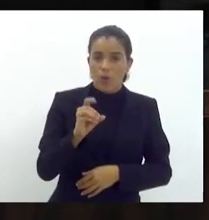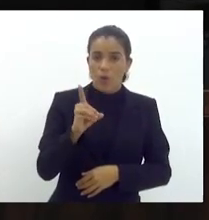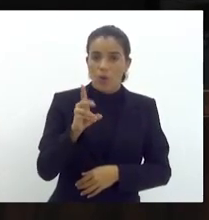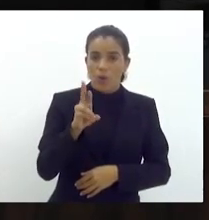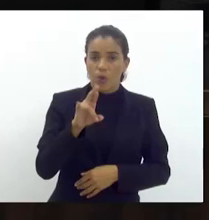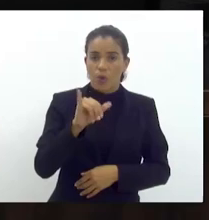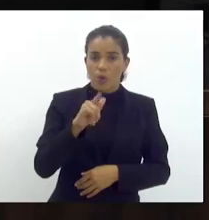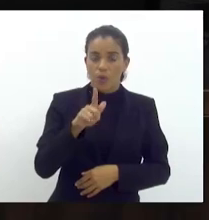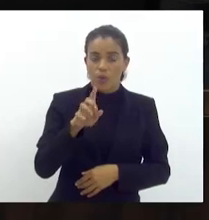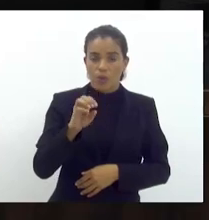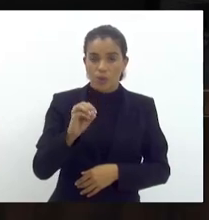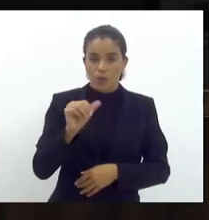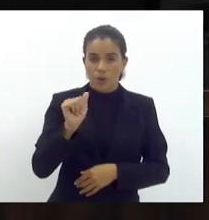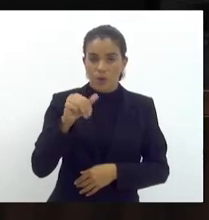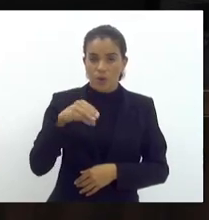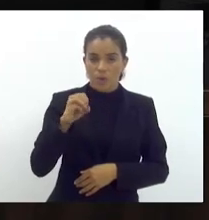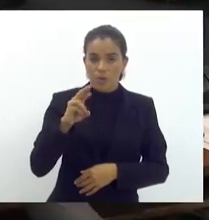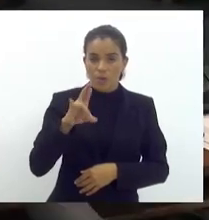Amorim